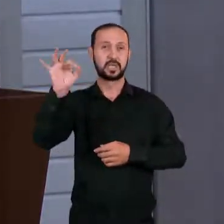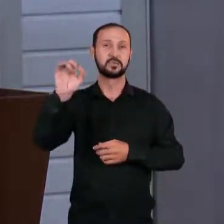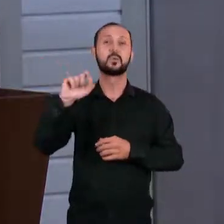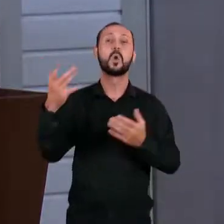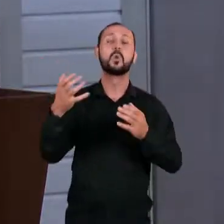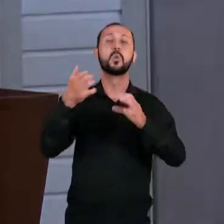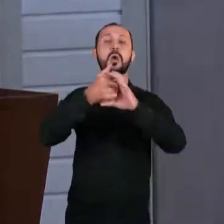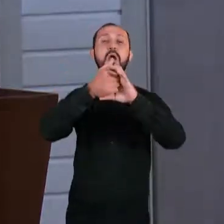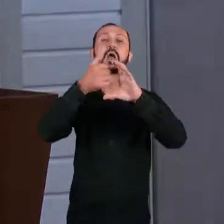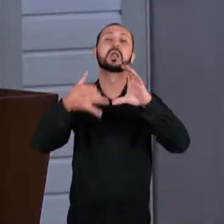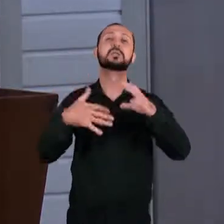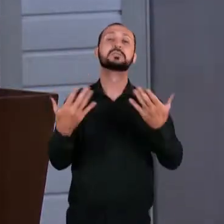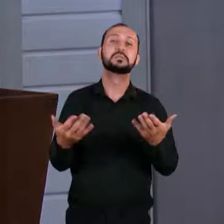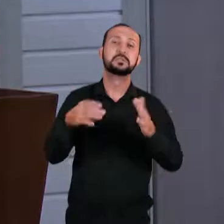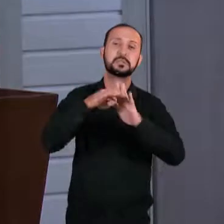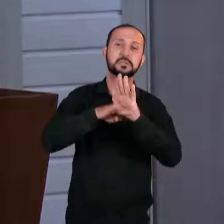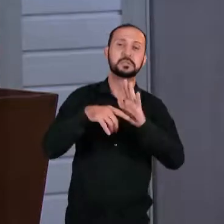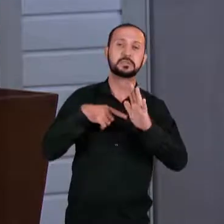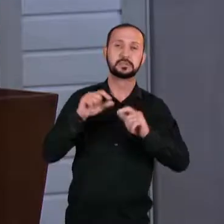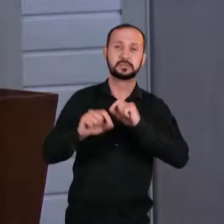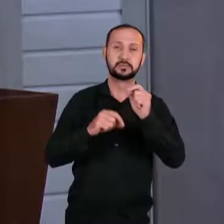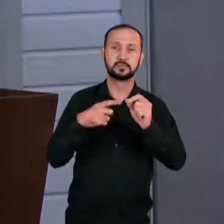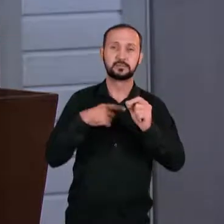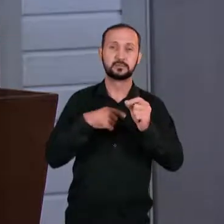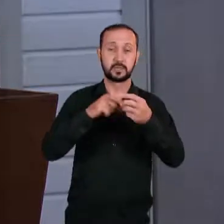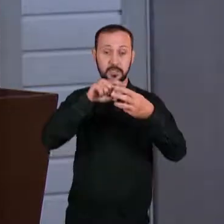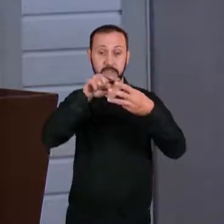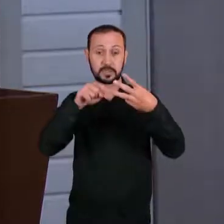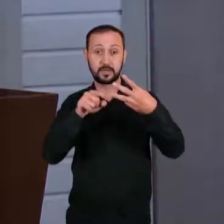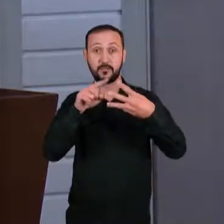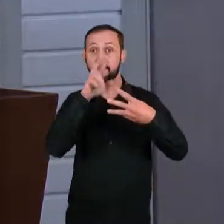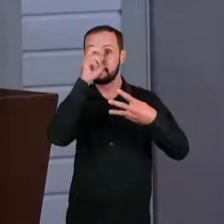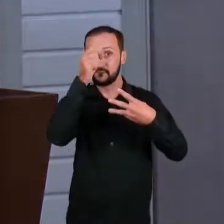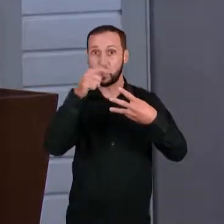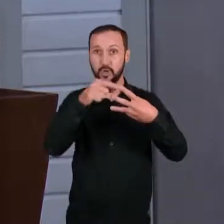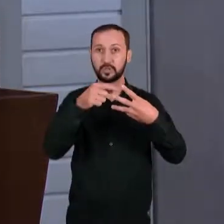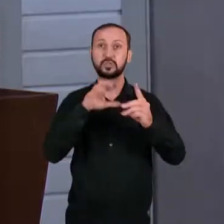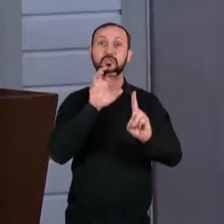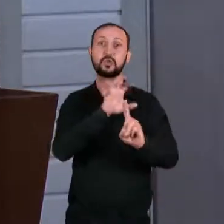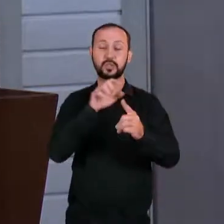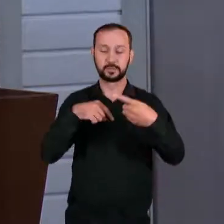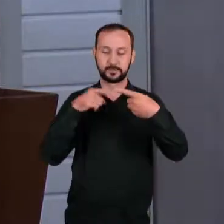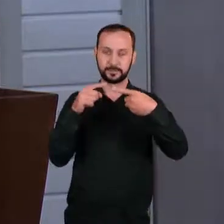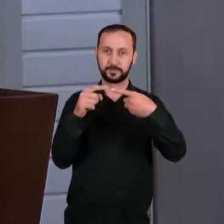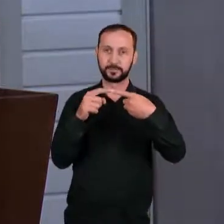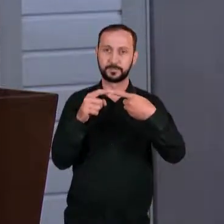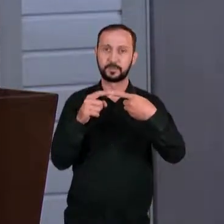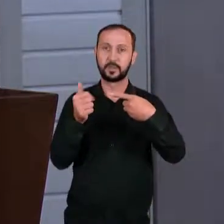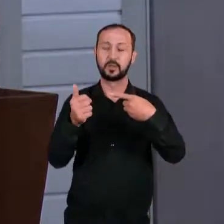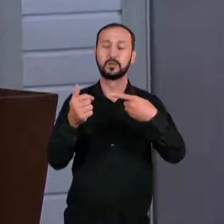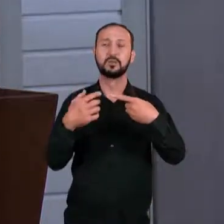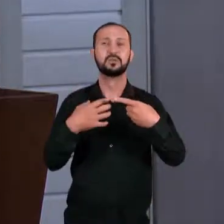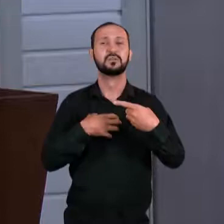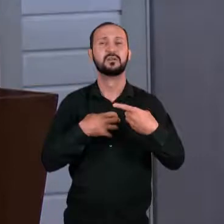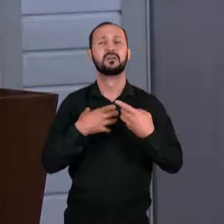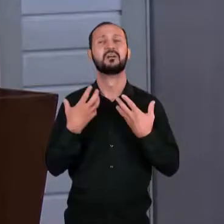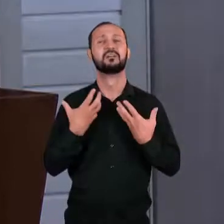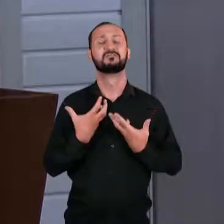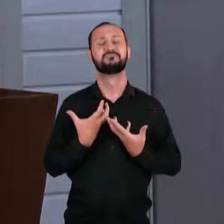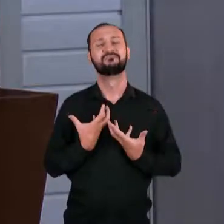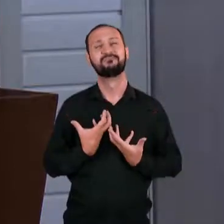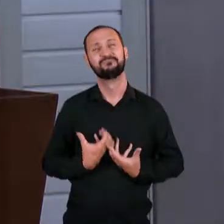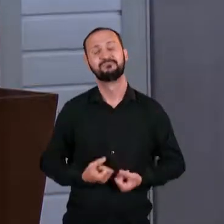o síndrome de burnout, né? Nós temos um pilar de 3 sintomas principais, que seria uma sensação de esgotamento,